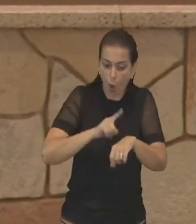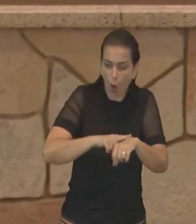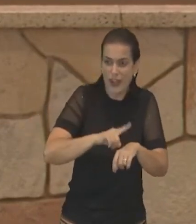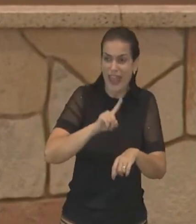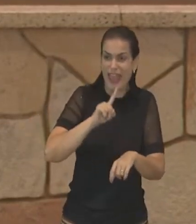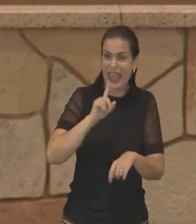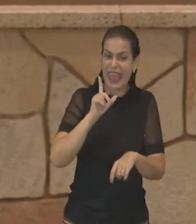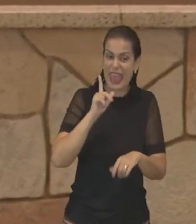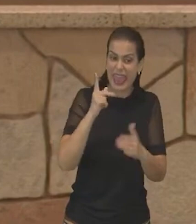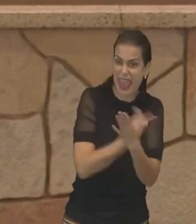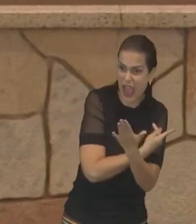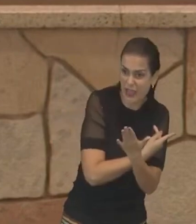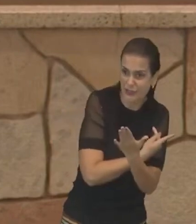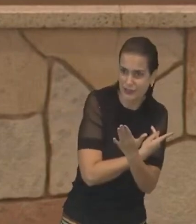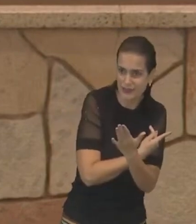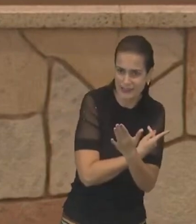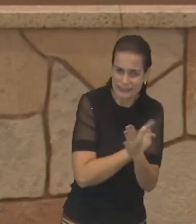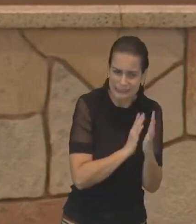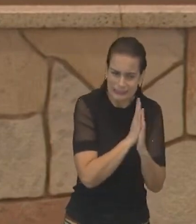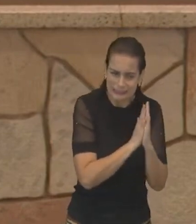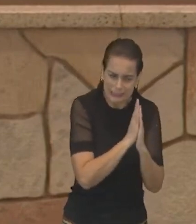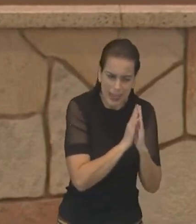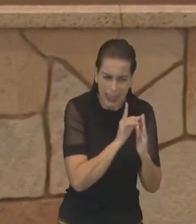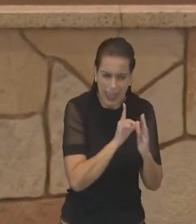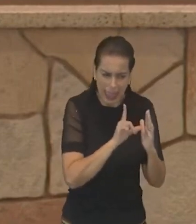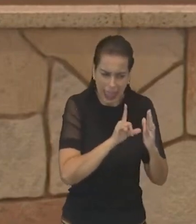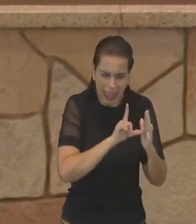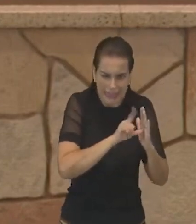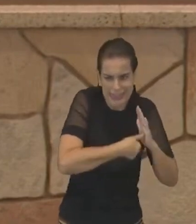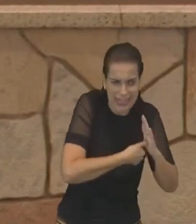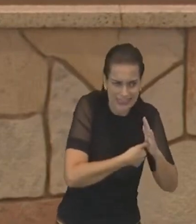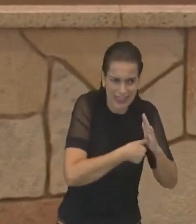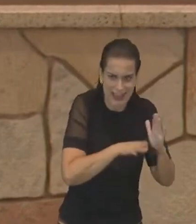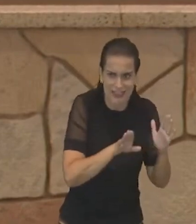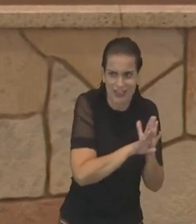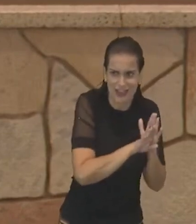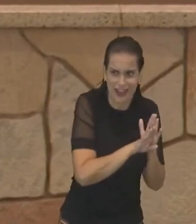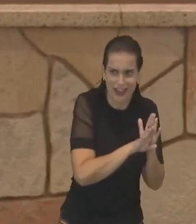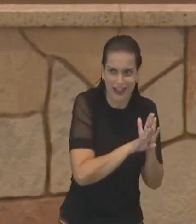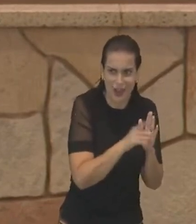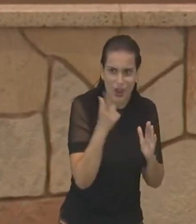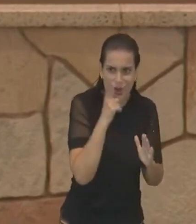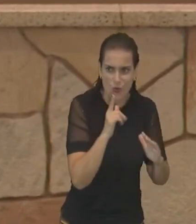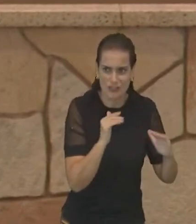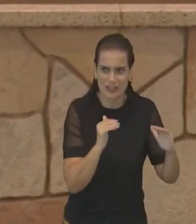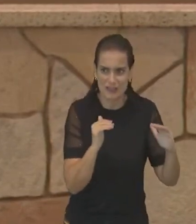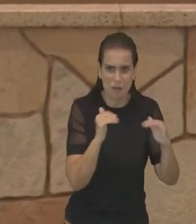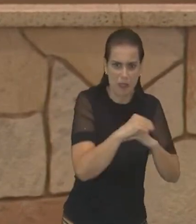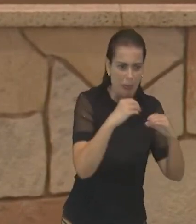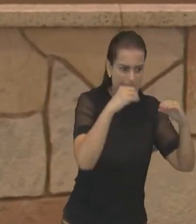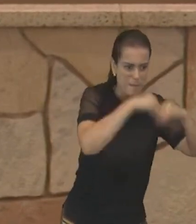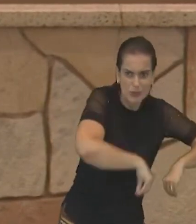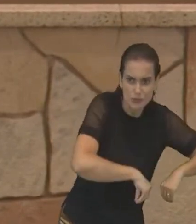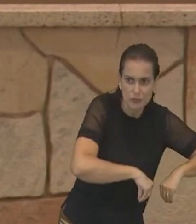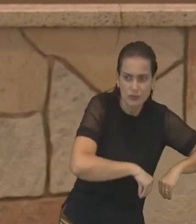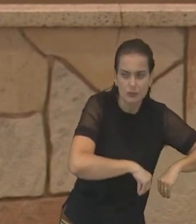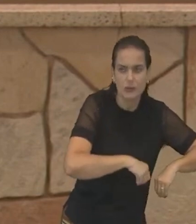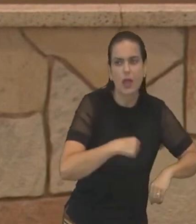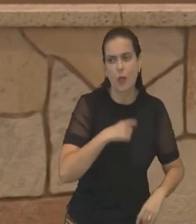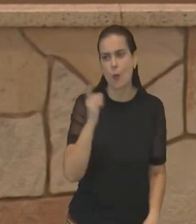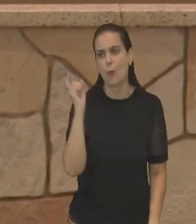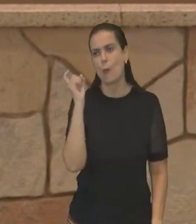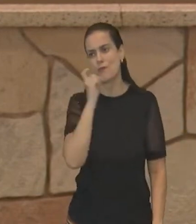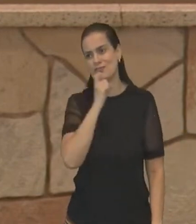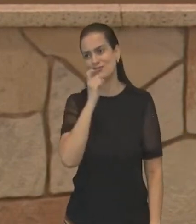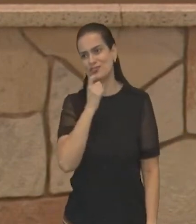atrase para uma reunião e, de algum modo, eu seja beneficiado, então eu estou mentindo. Alguém